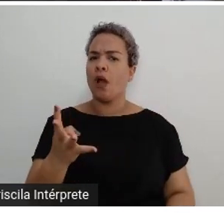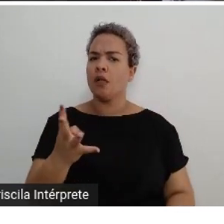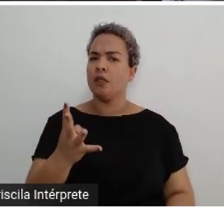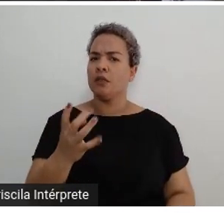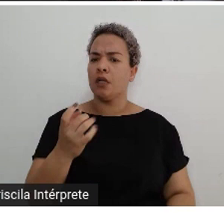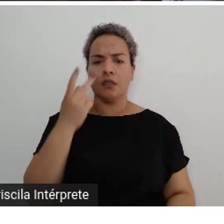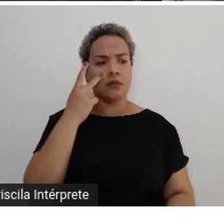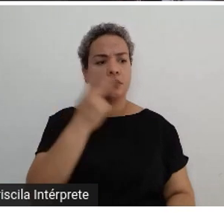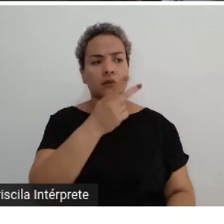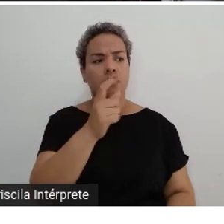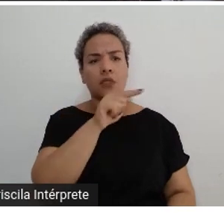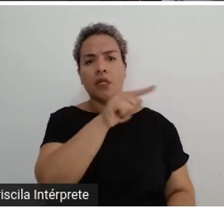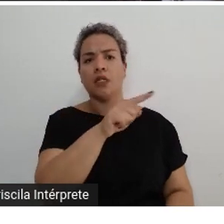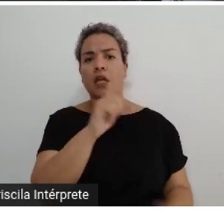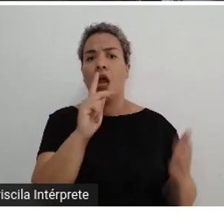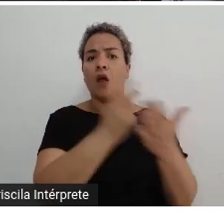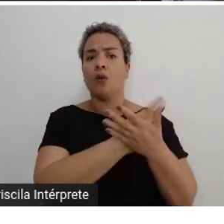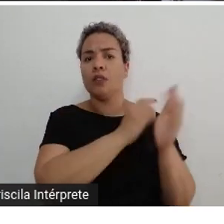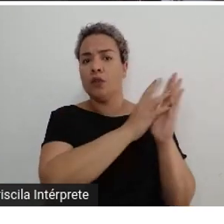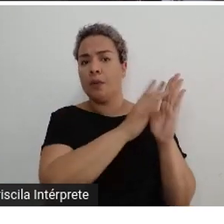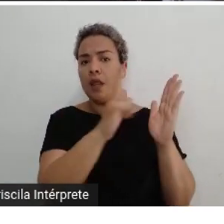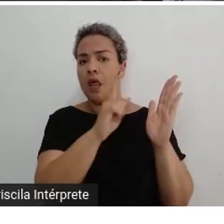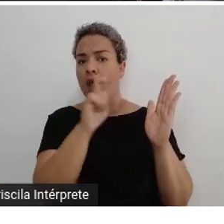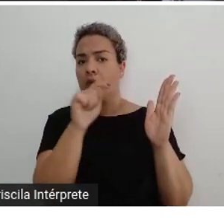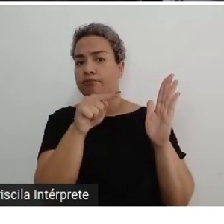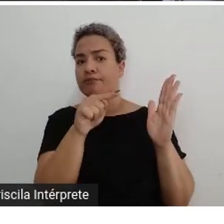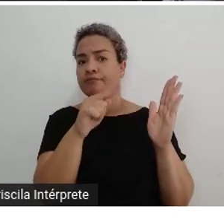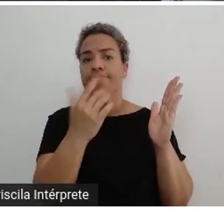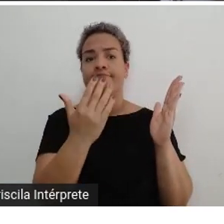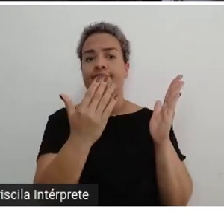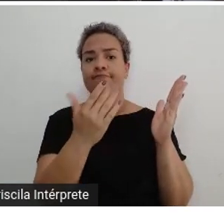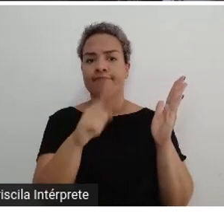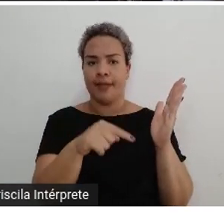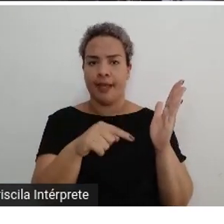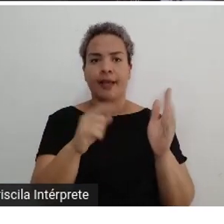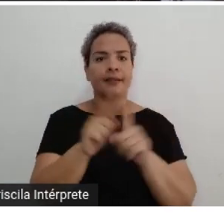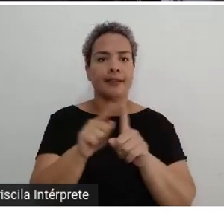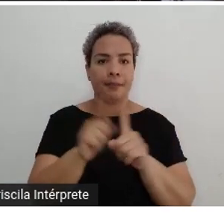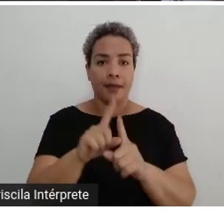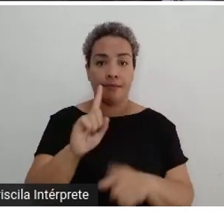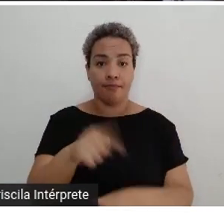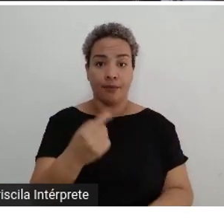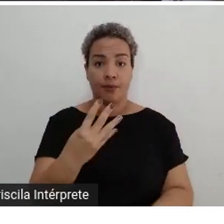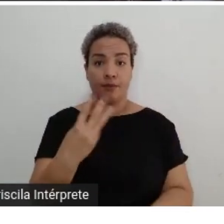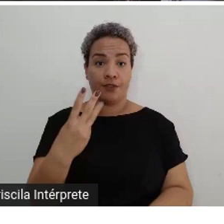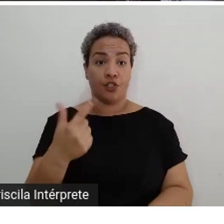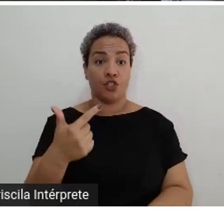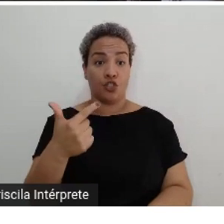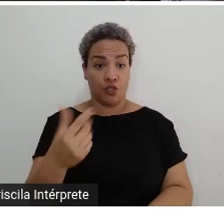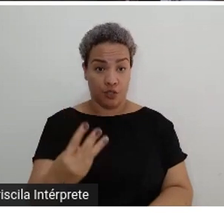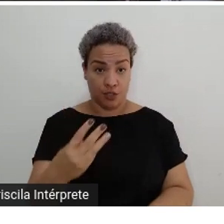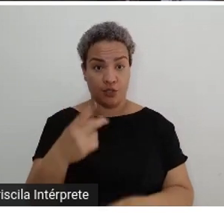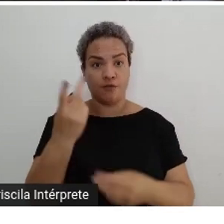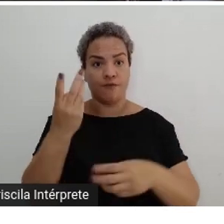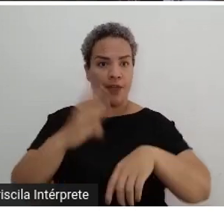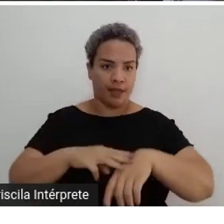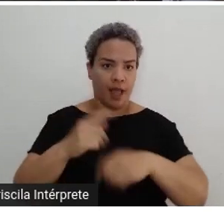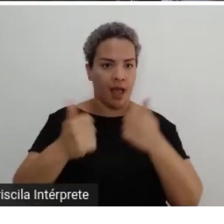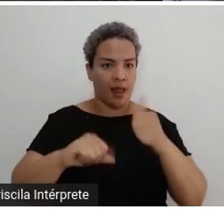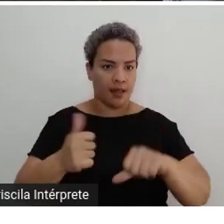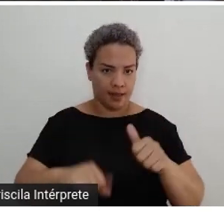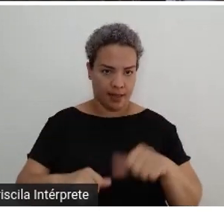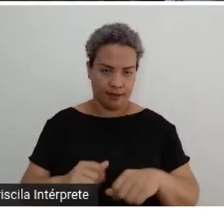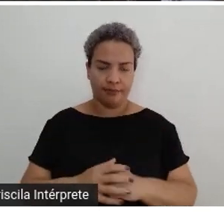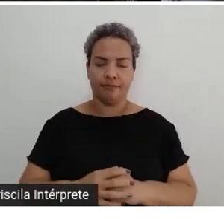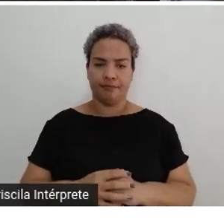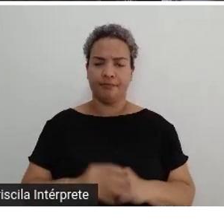visitado, né? Então, aqui nesse caso, ele foi visitado 1.423 vezes no período analisado. Mas